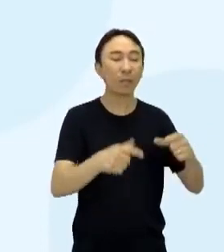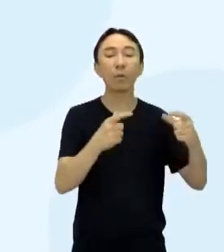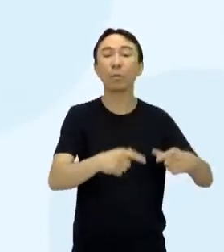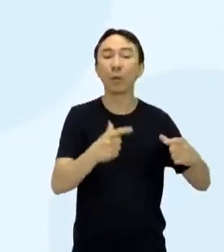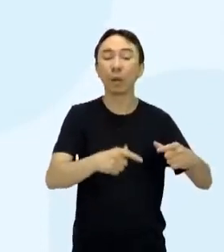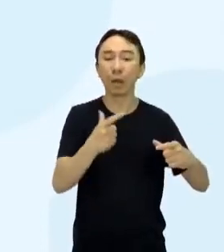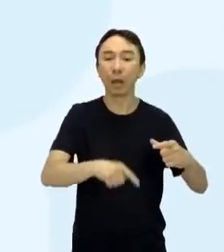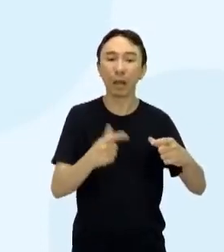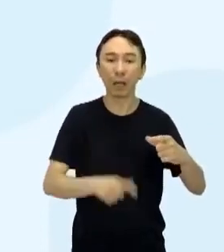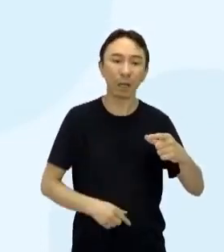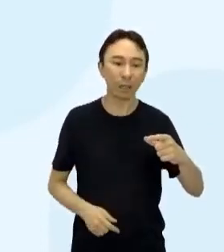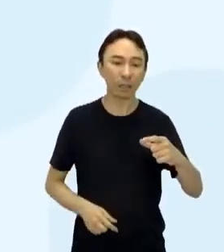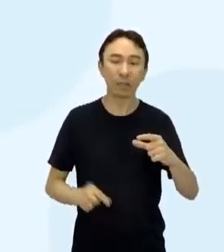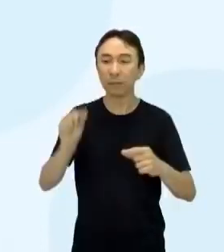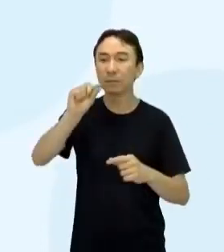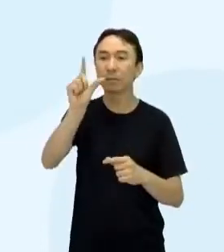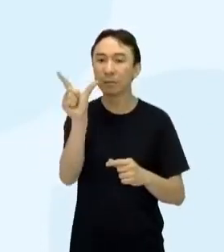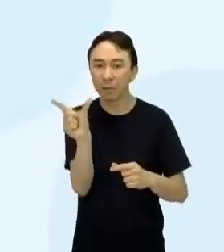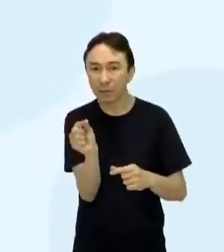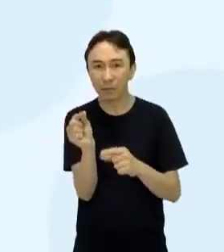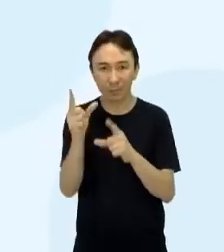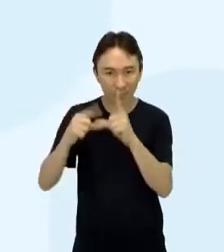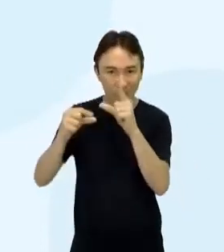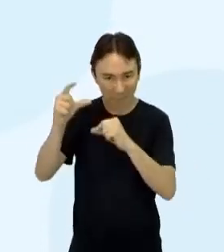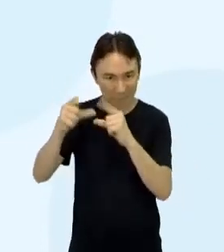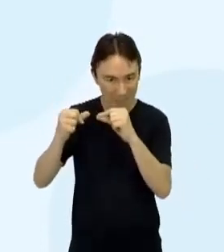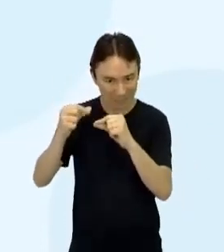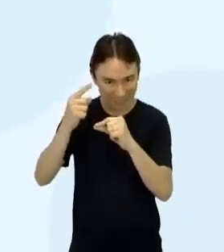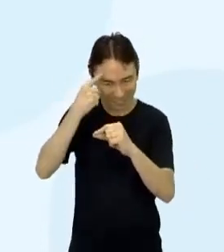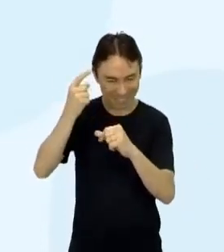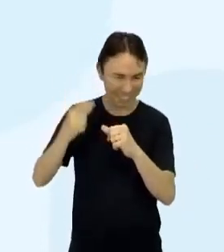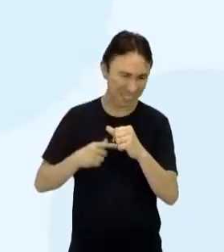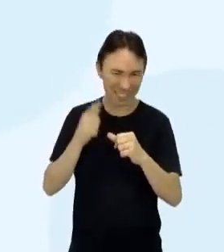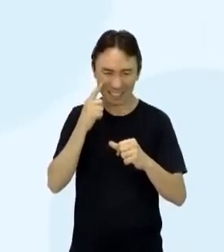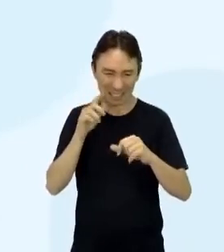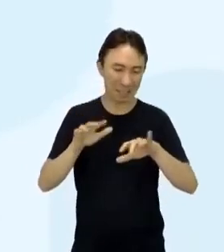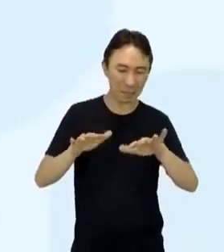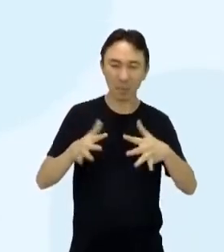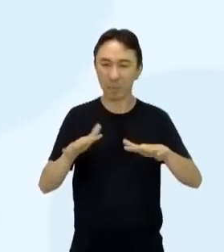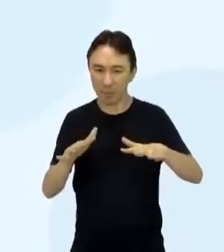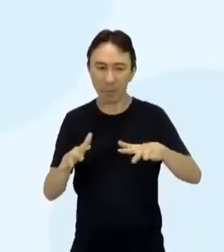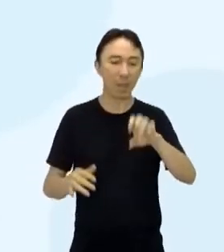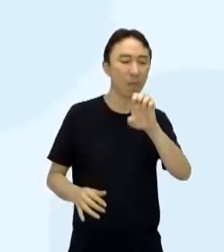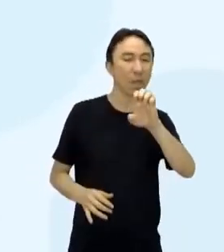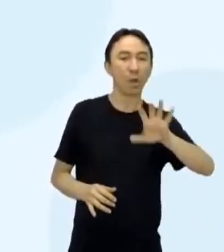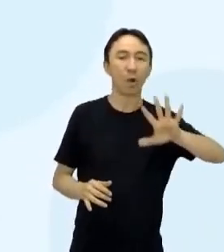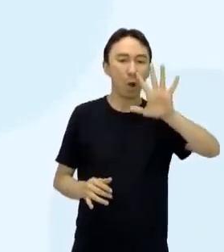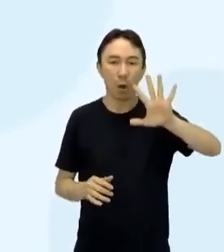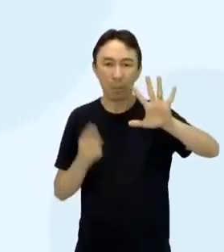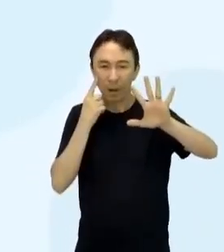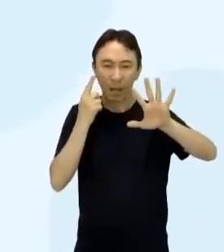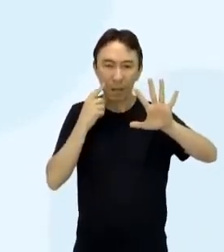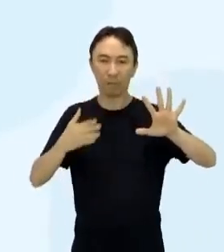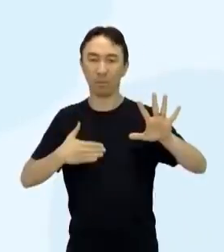E a Turquia, não sei se vocês sabem, ela fica ali entre a Europa e o Oriente Médio, fica ali meio no meio do caminho. Né?